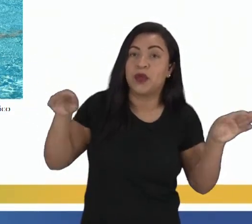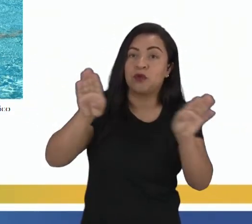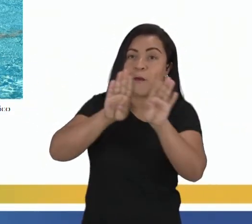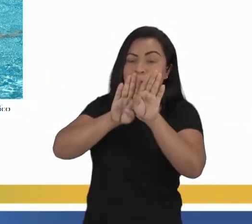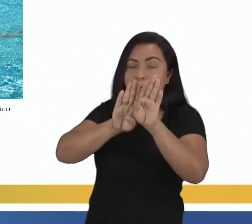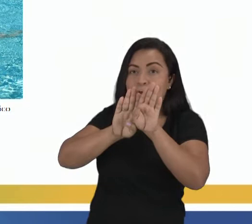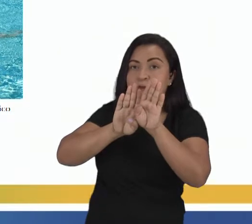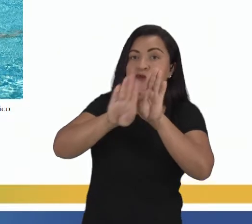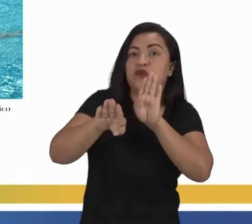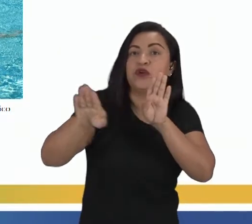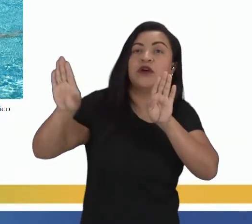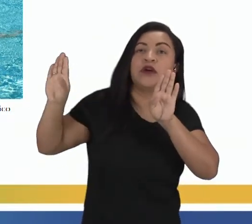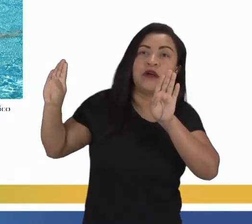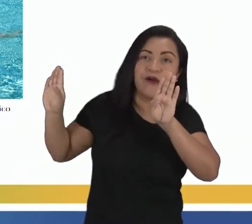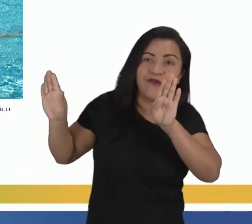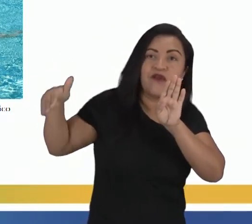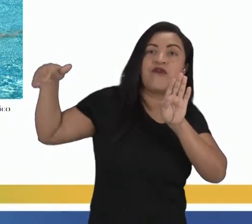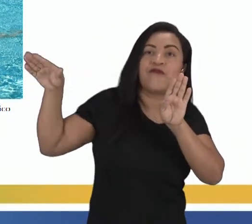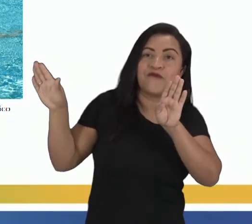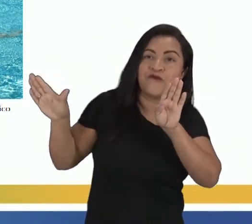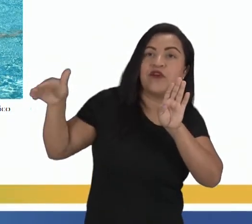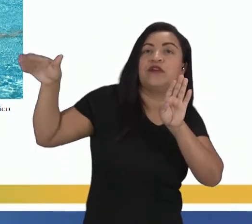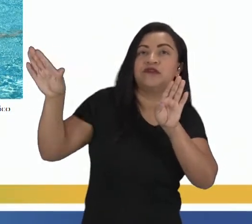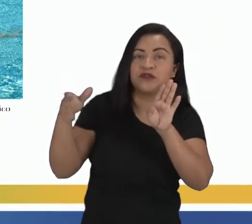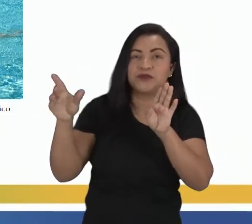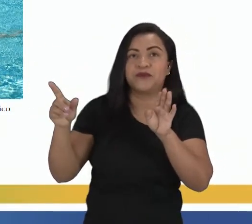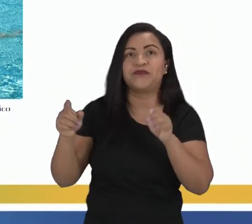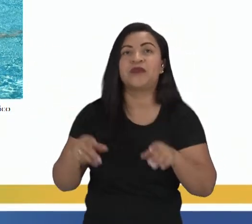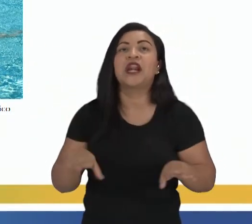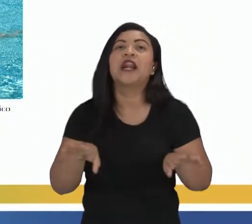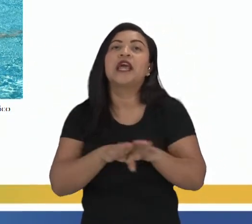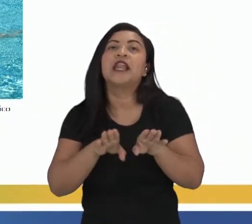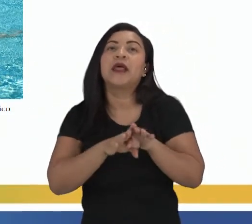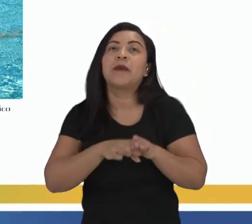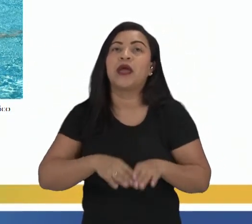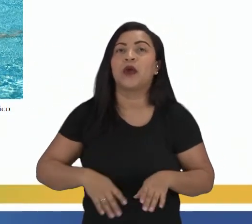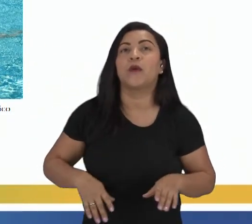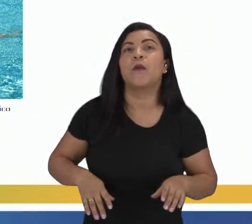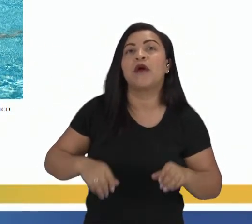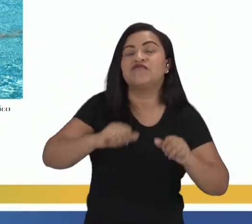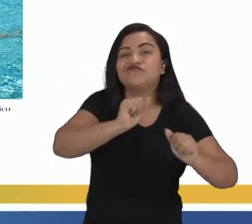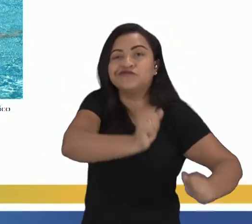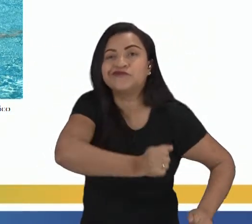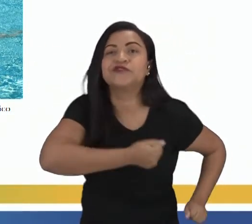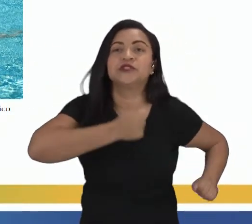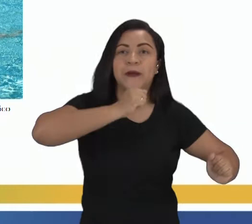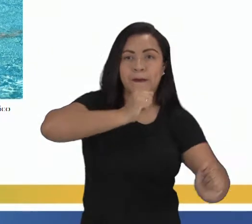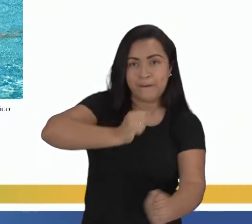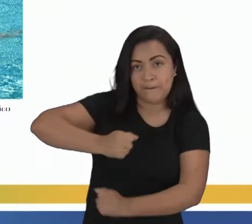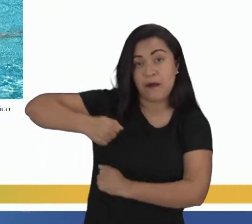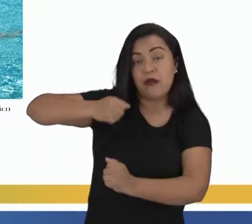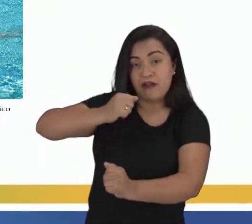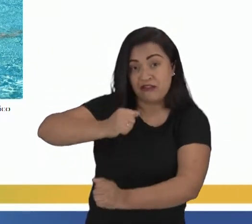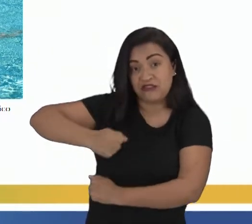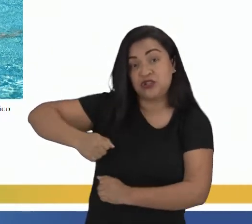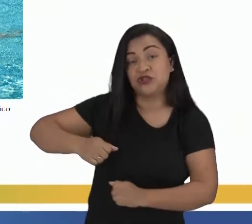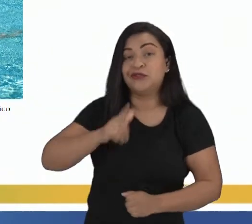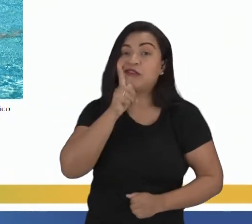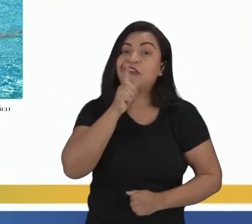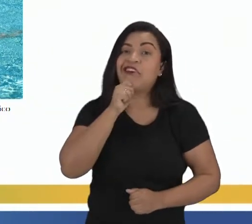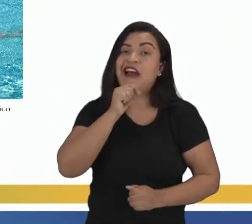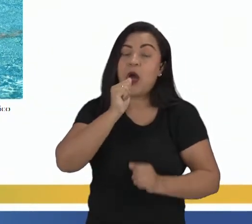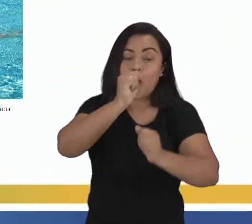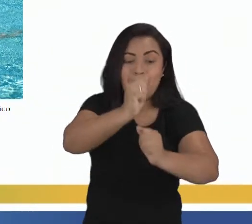beija-flor. Temos também aí um atleta de remo. O remo empurra a água para trás